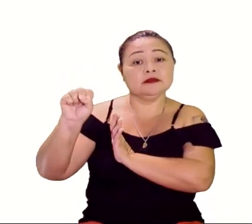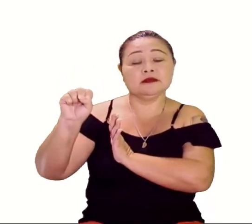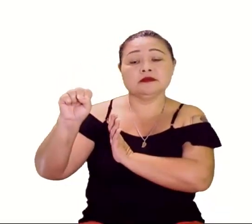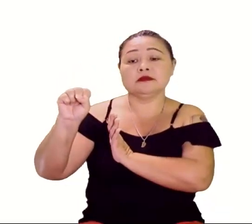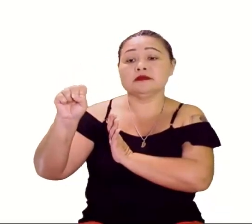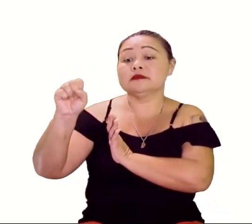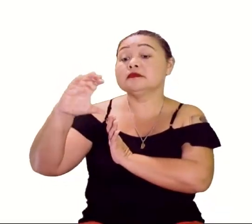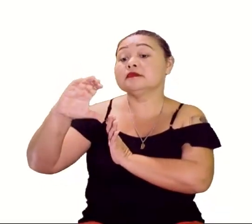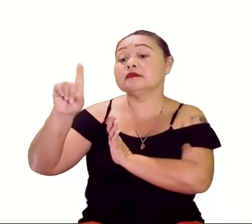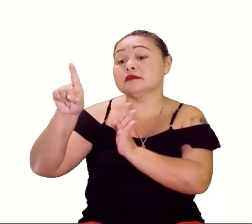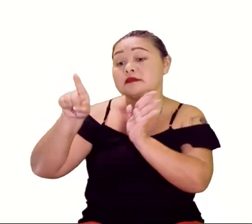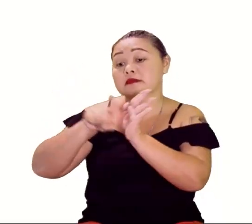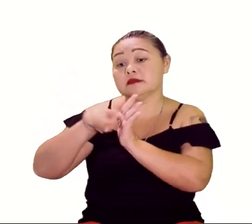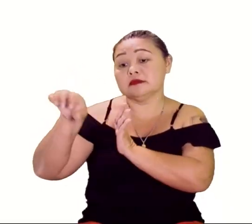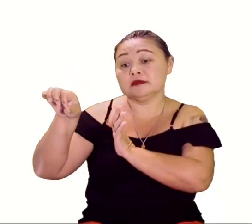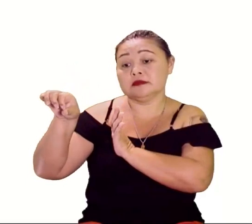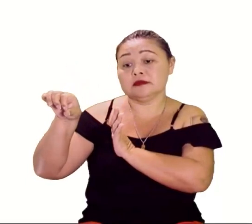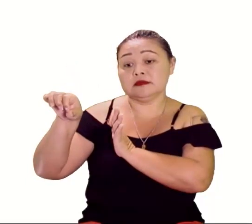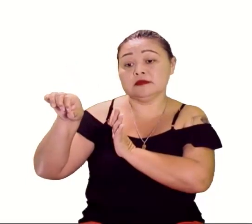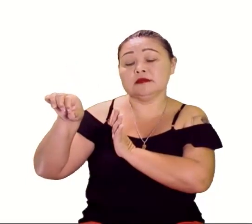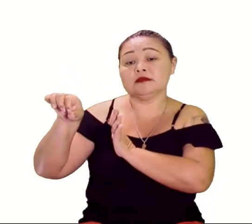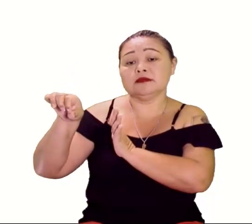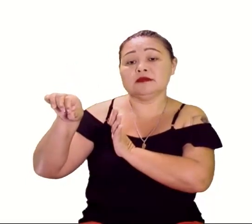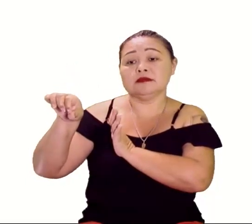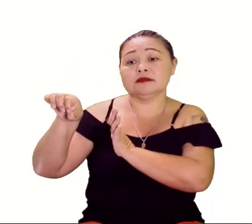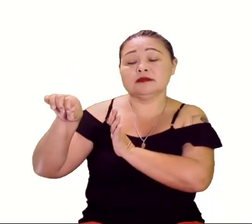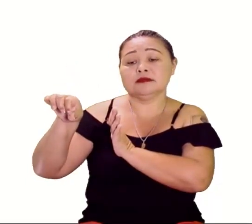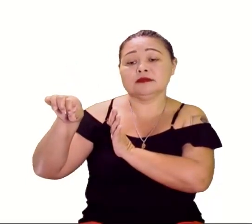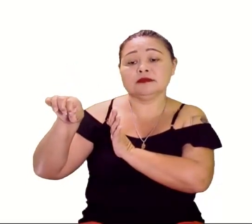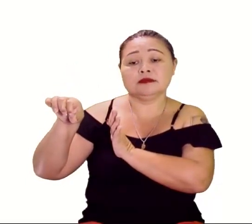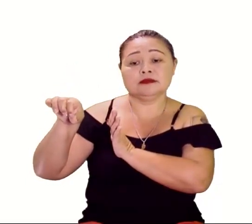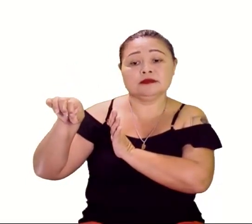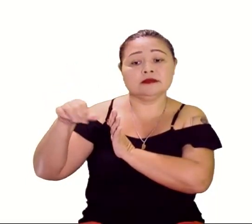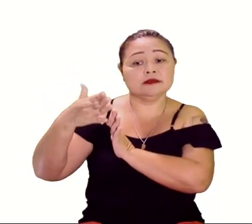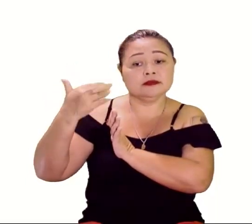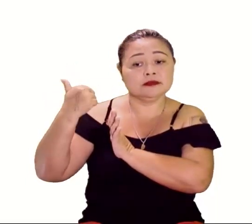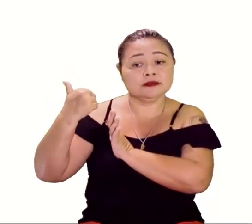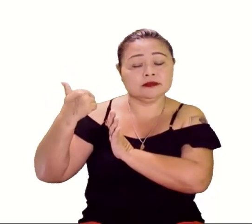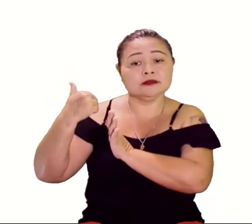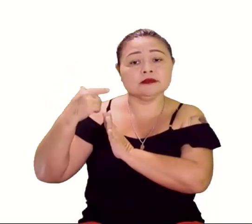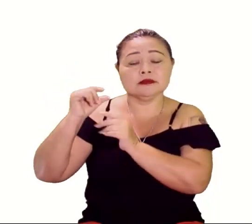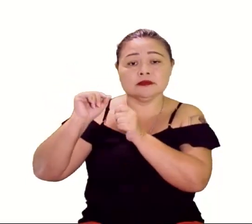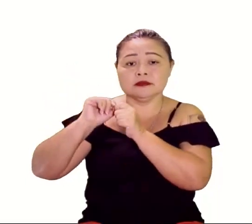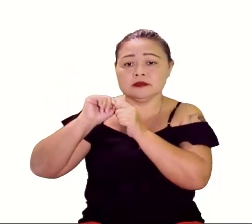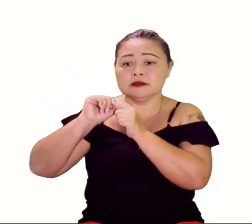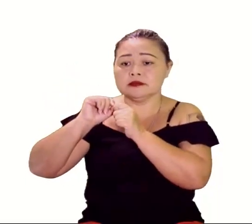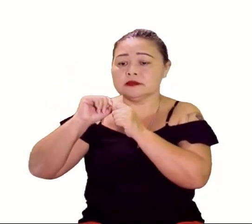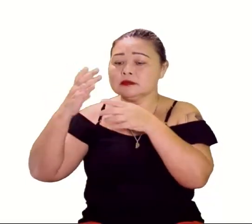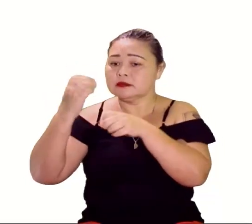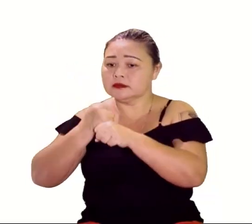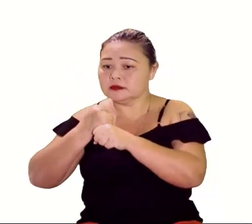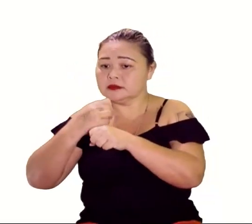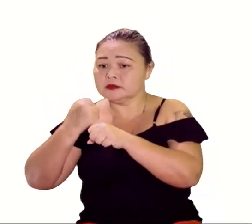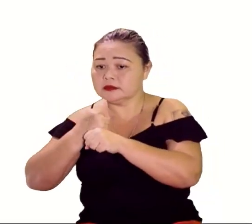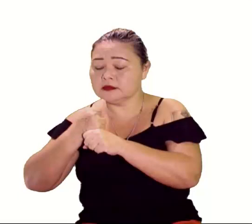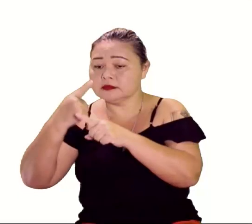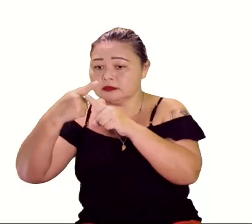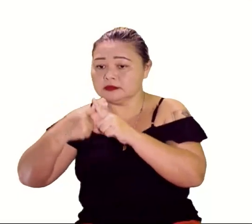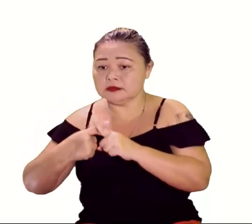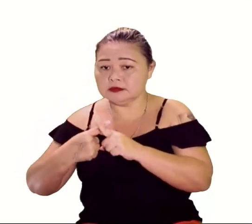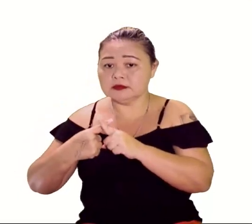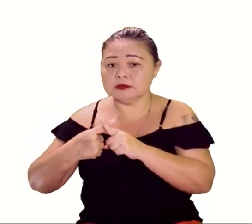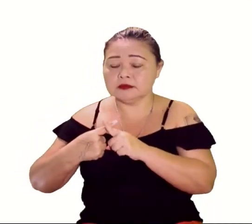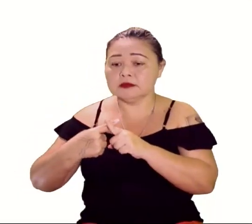menos 8. Quem é o C? Menos 9. Menos 9. Vamos fazer por sobreproduto aqui? Pode ser? Pode, para achar as